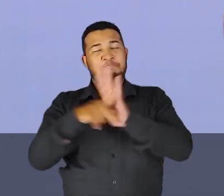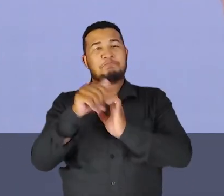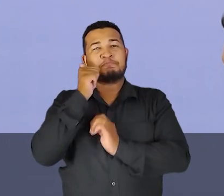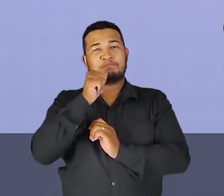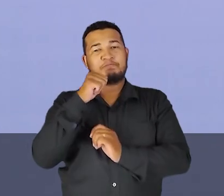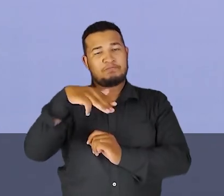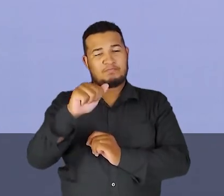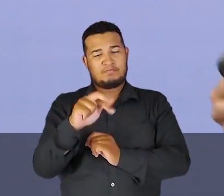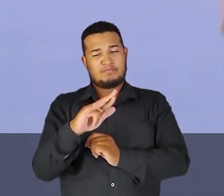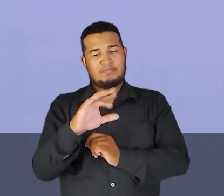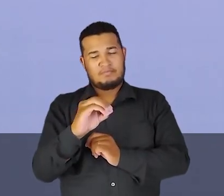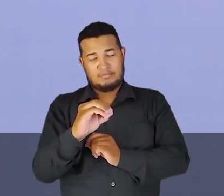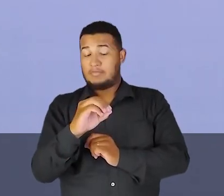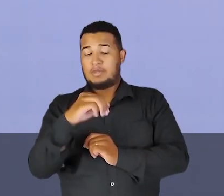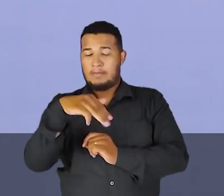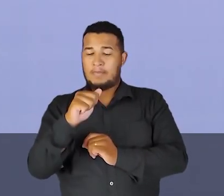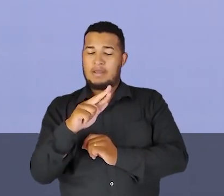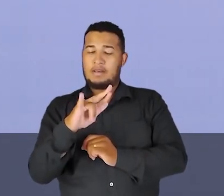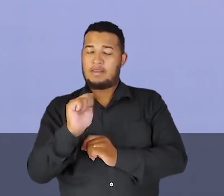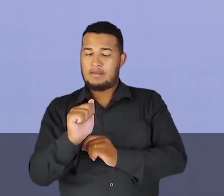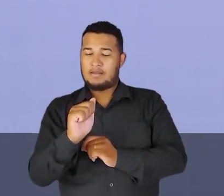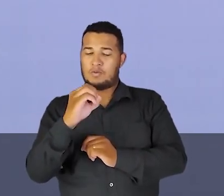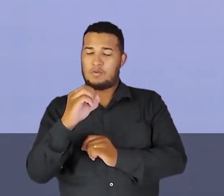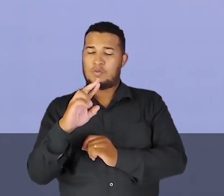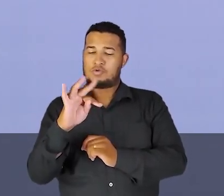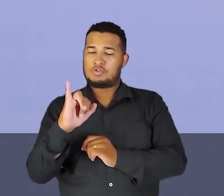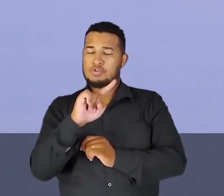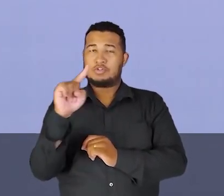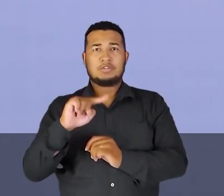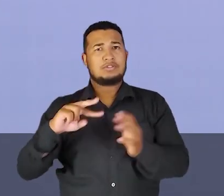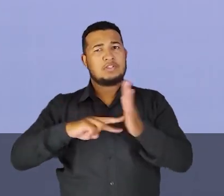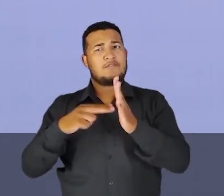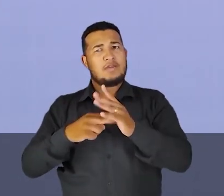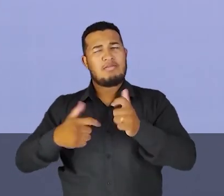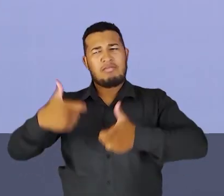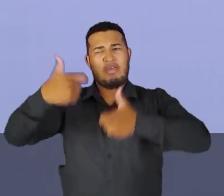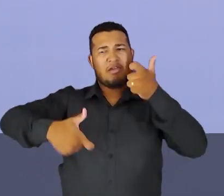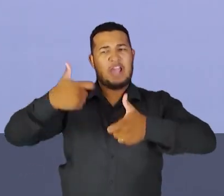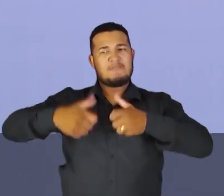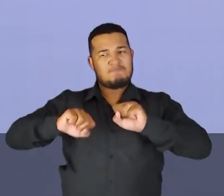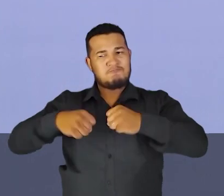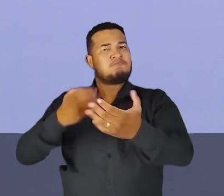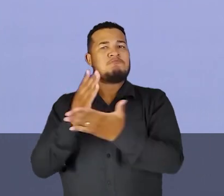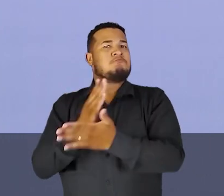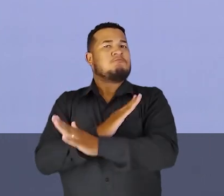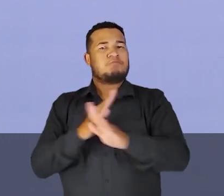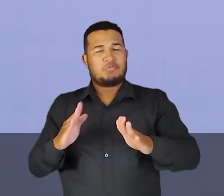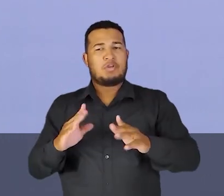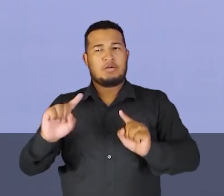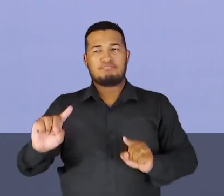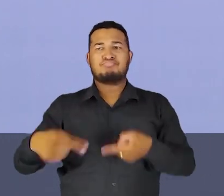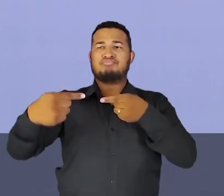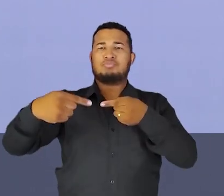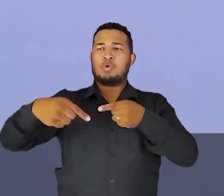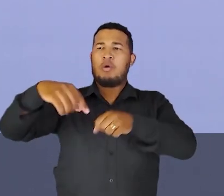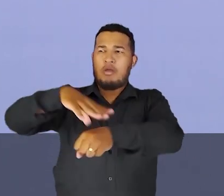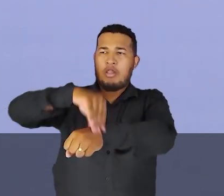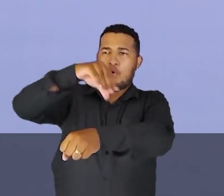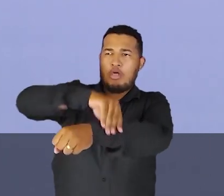Maria Ortiz, que foi uma mulher que decidiu a guerra, o conflito entre os